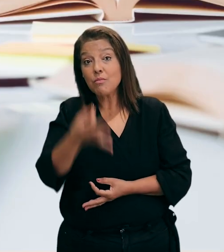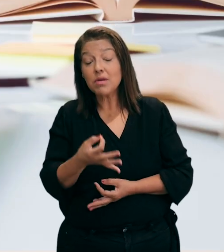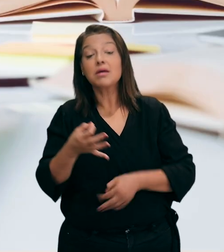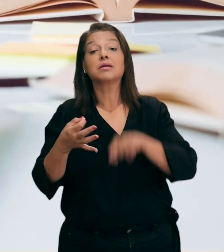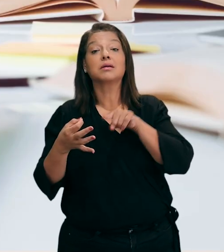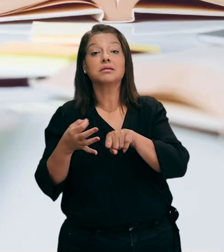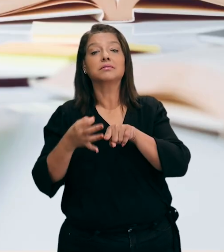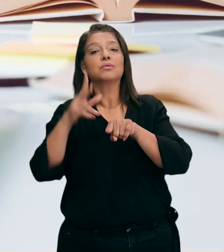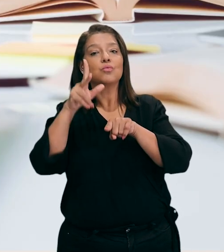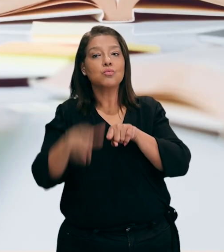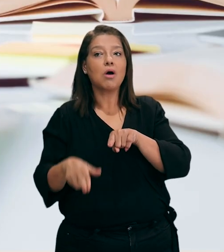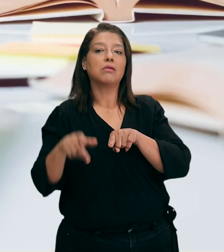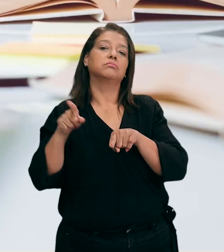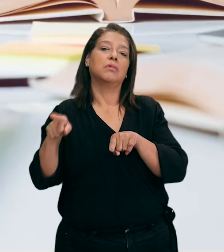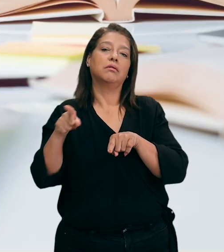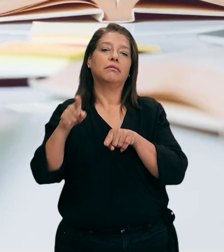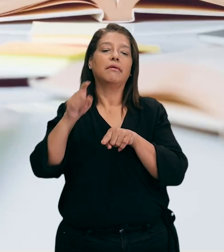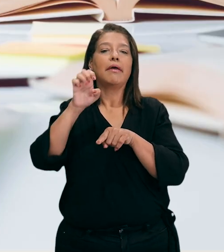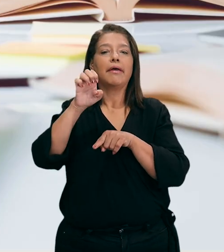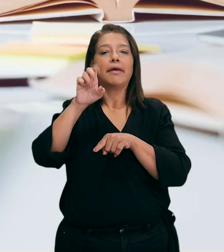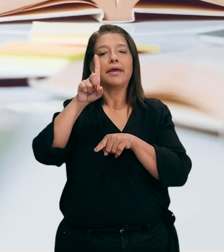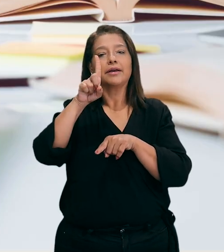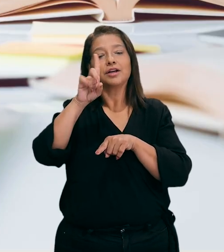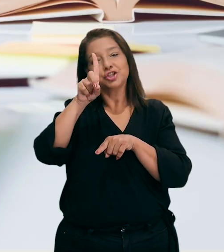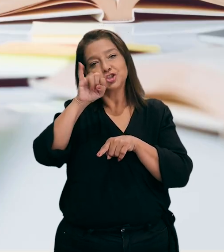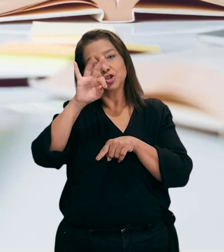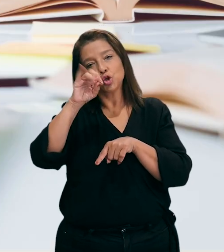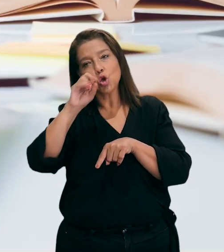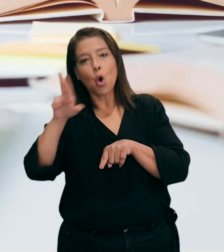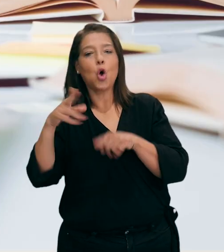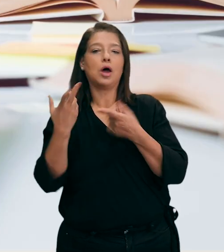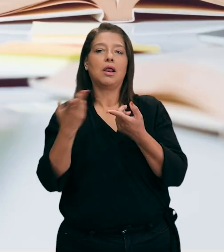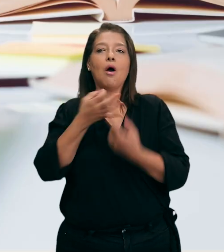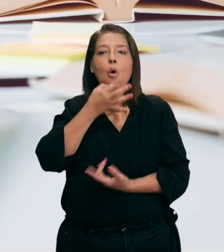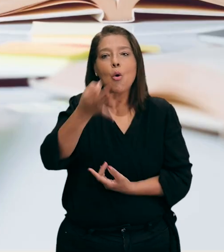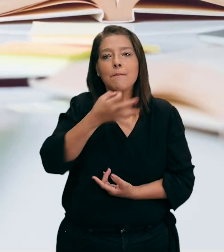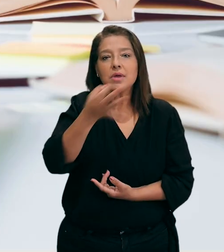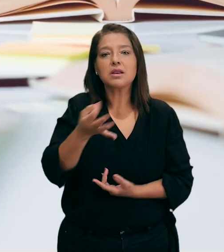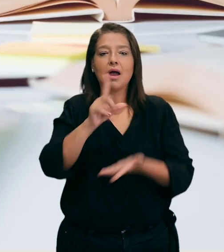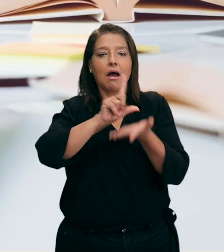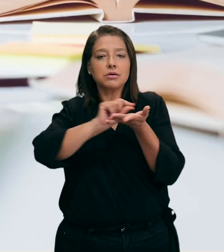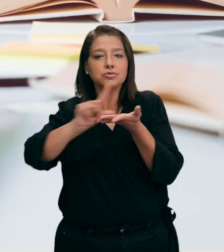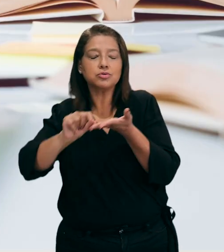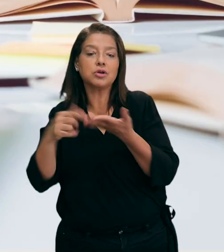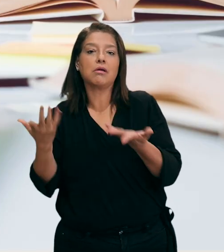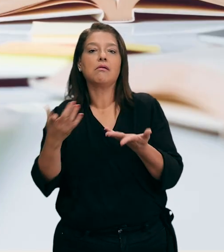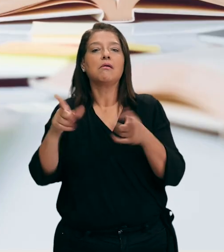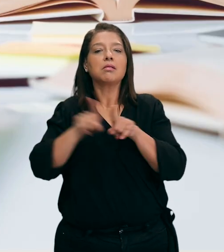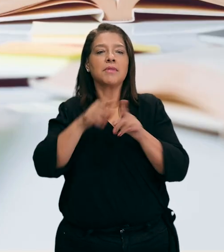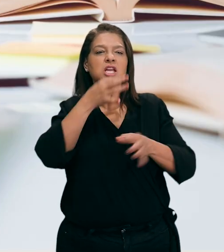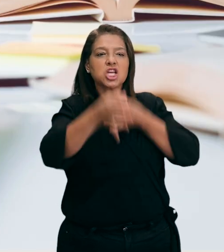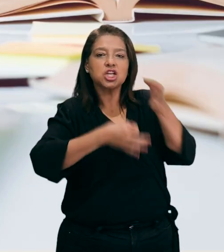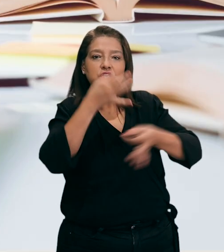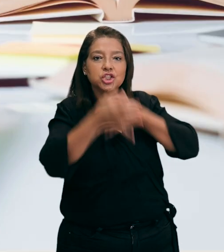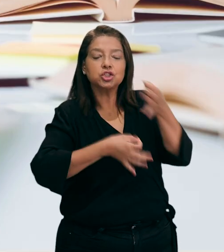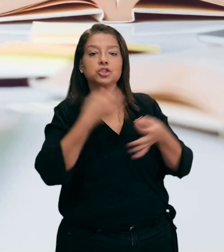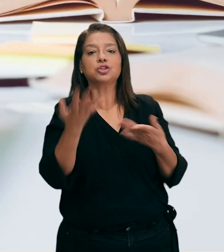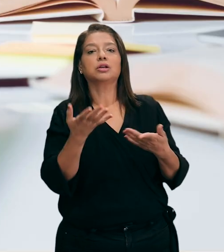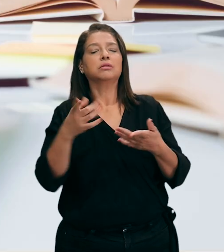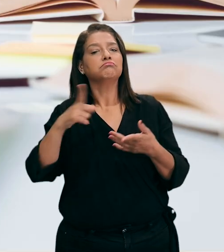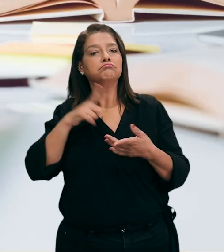caso dos editoriais, artigos de opinião, resenhas críticas, tem a finalidade